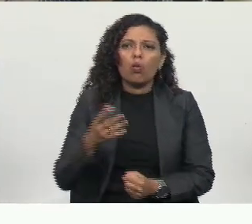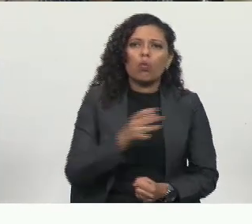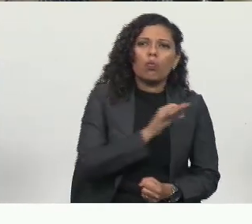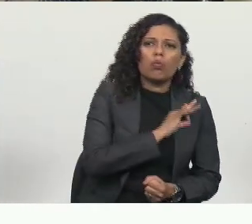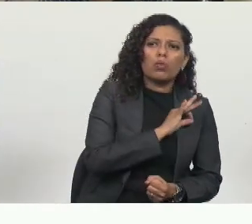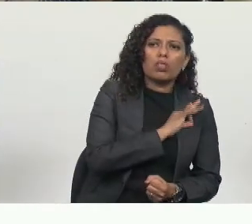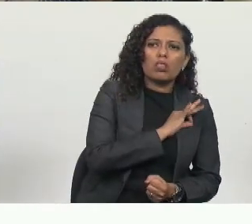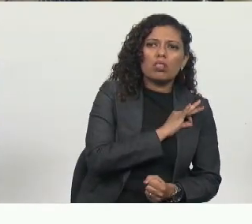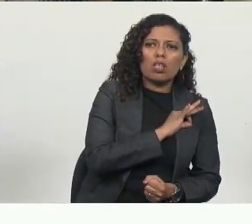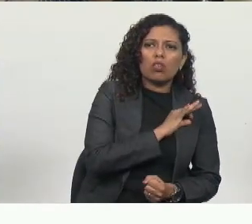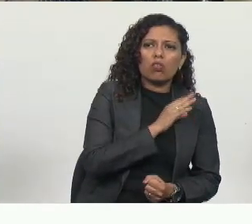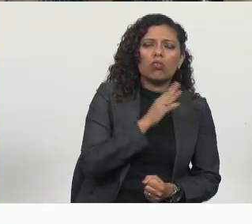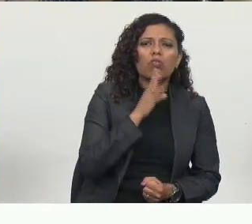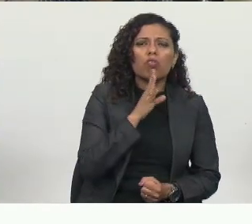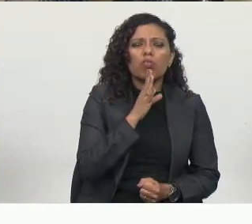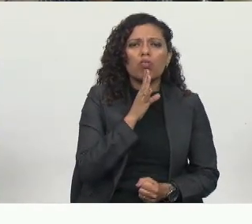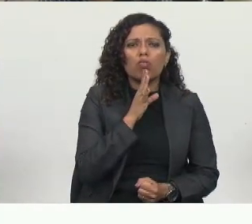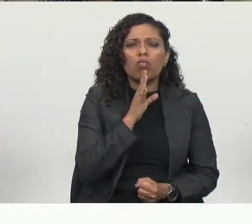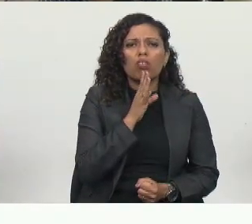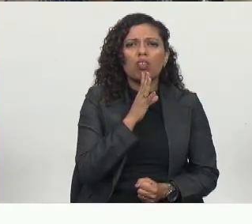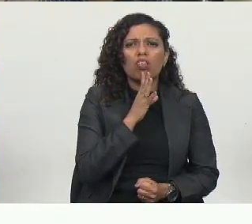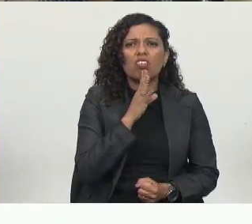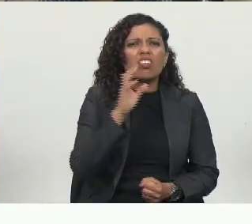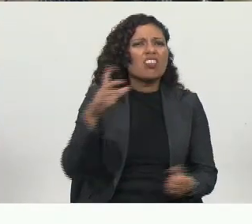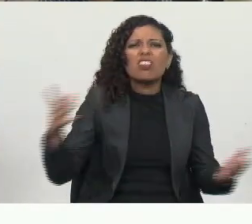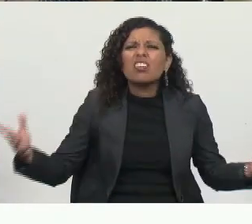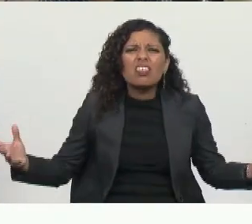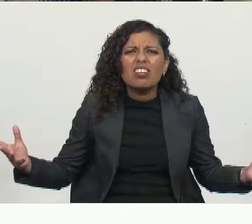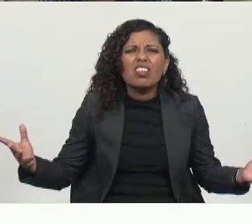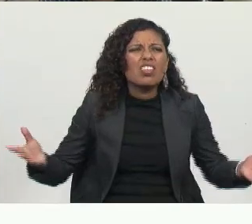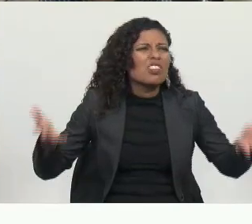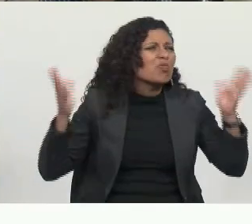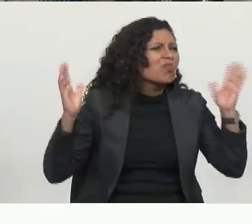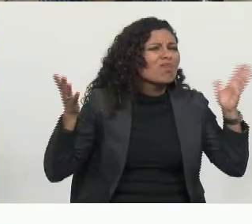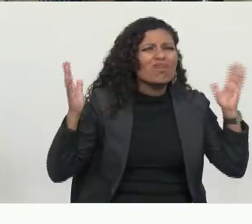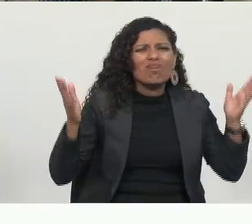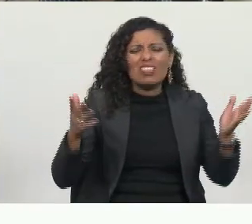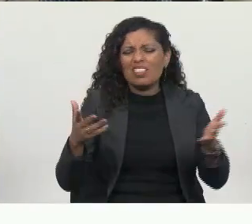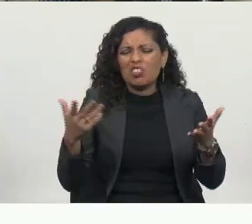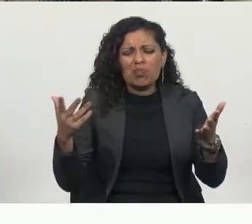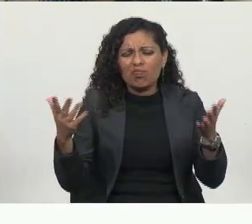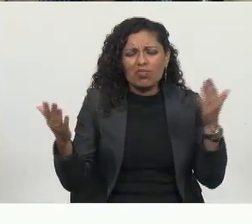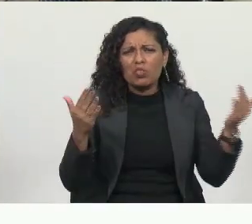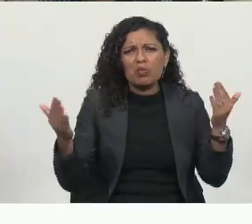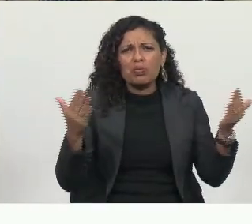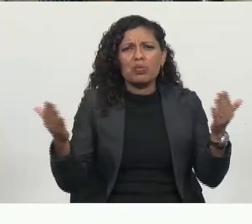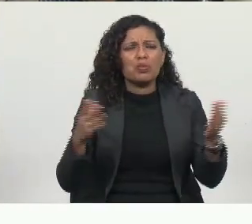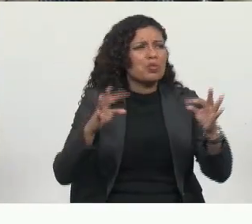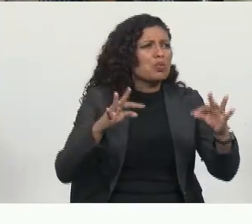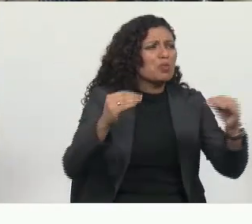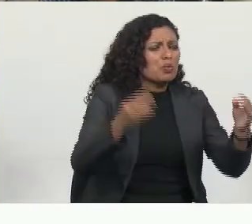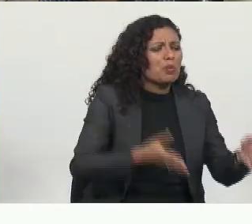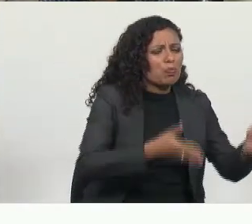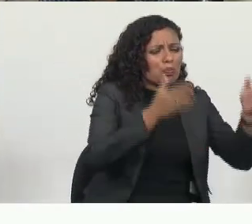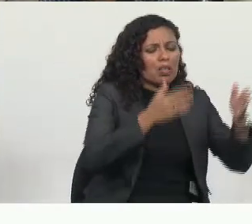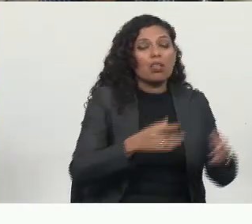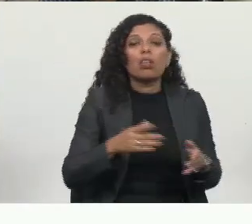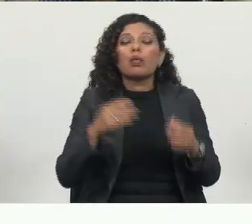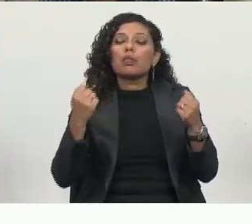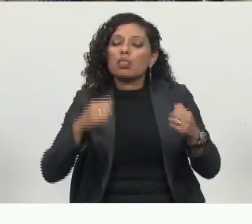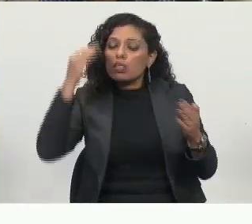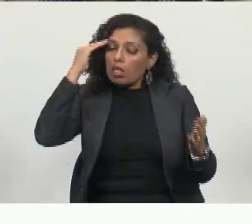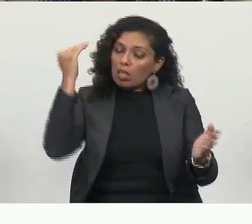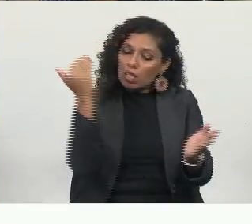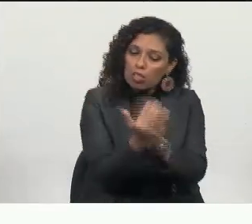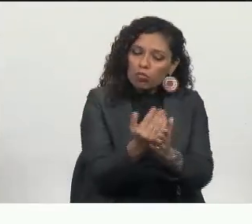que não pudesse entrar no prédio também. Onde é que a gente né? Chegando aqui, você fala em adjacência, todos os prédios seria aqui. Respeitar o Estatuto de Desarmamento